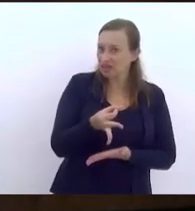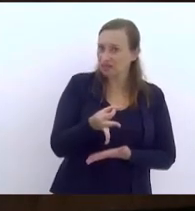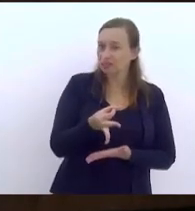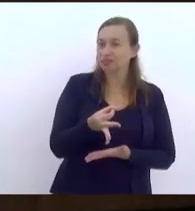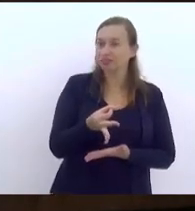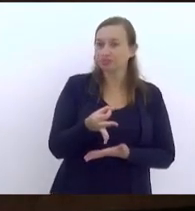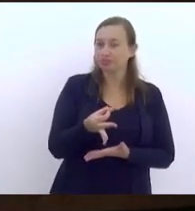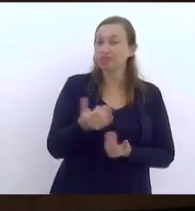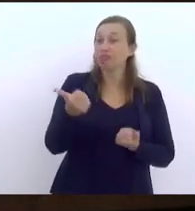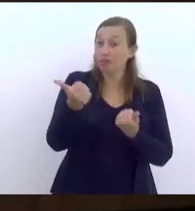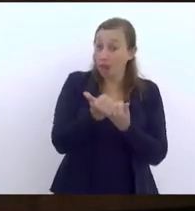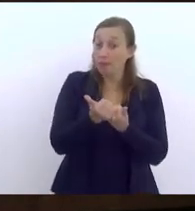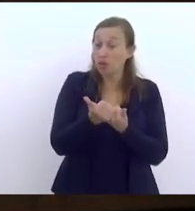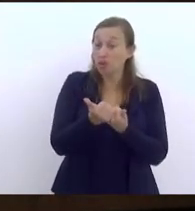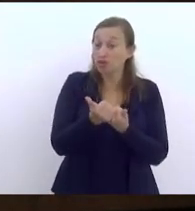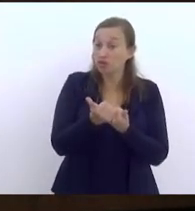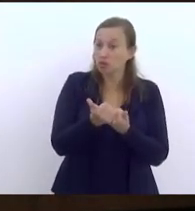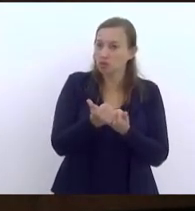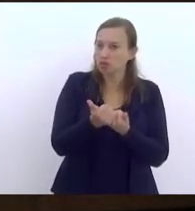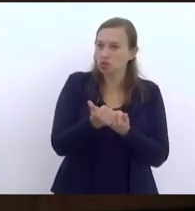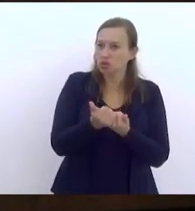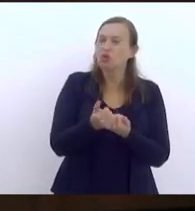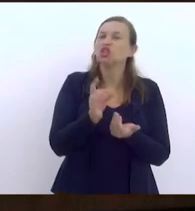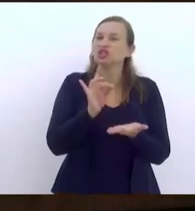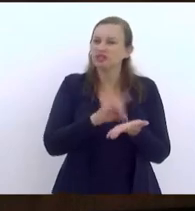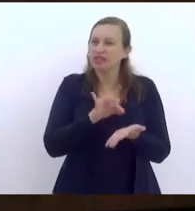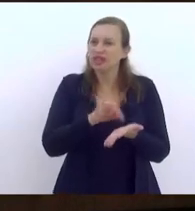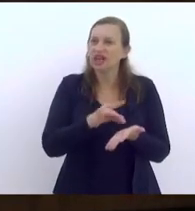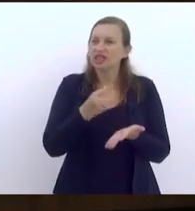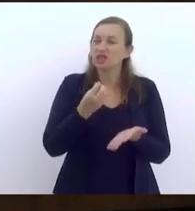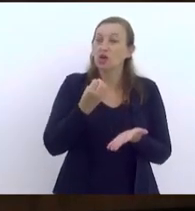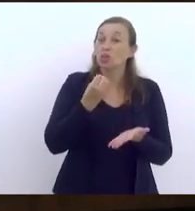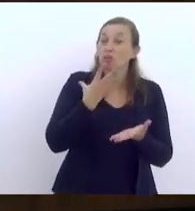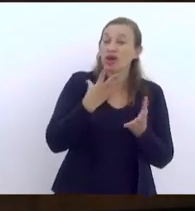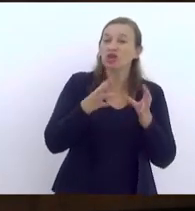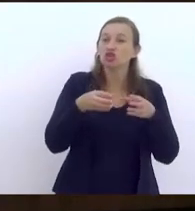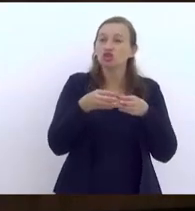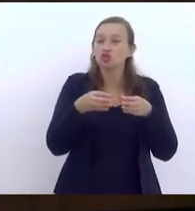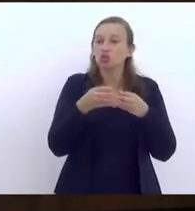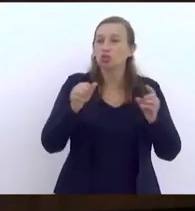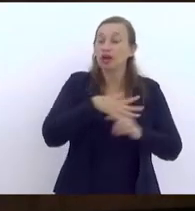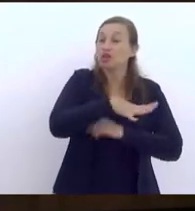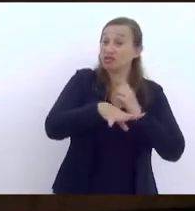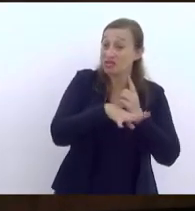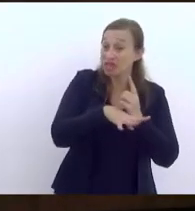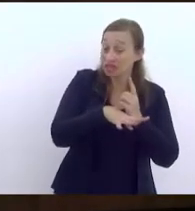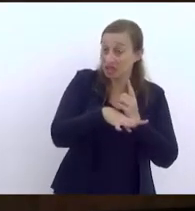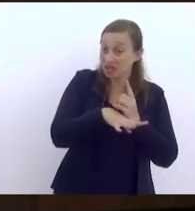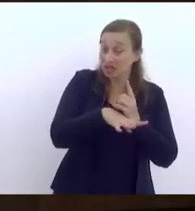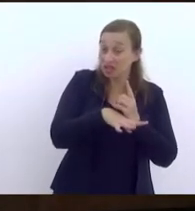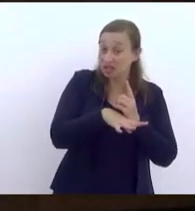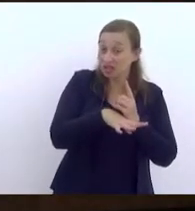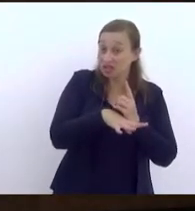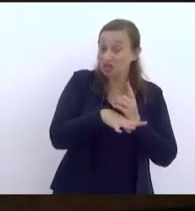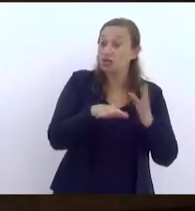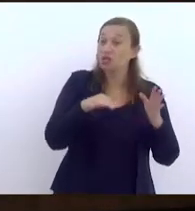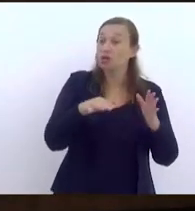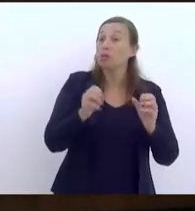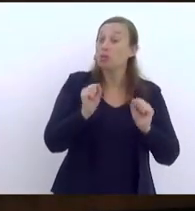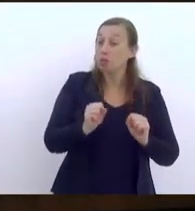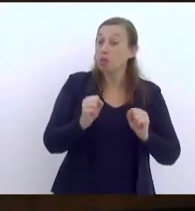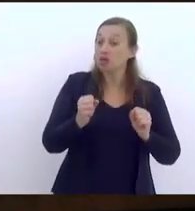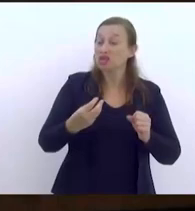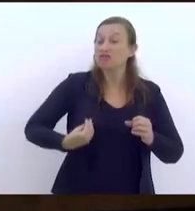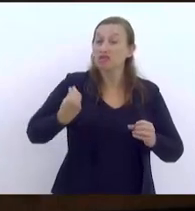grandes apoiadores daquilo que é de verdade o bem coletivo para a sociedade, para que a sociedade possa conviver